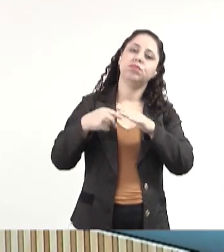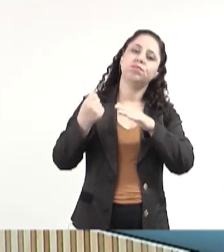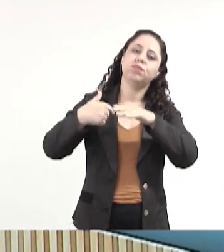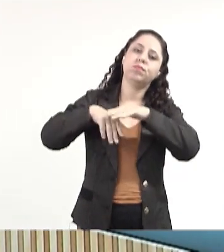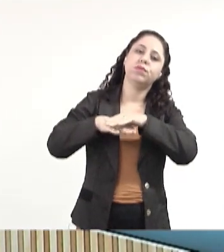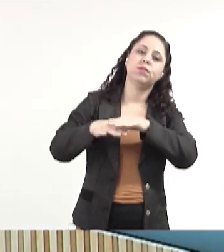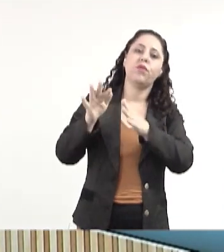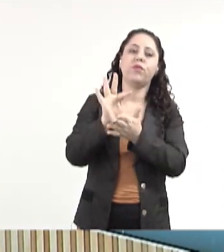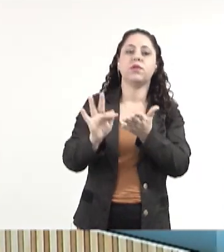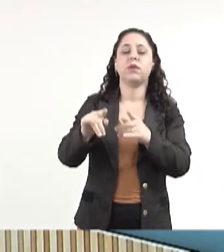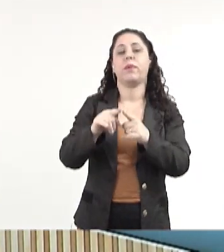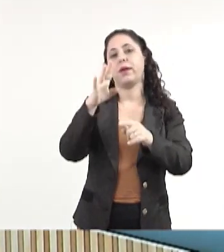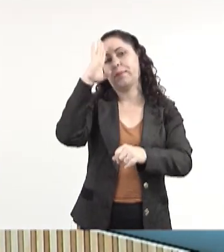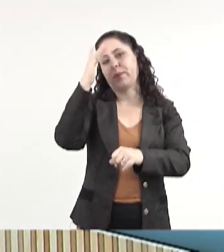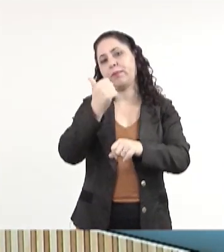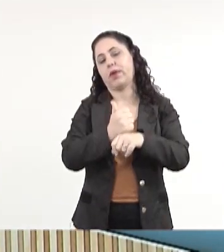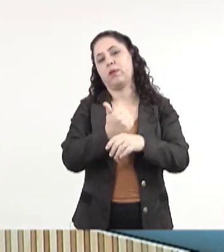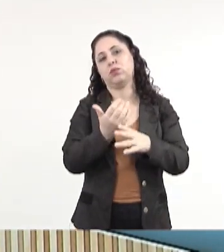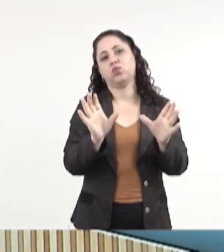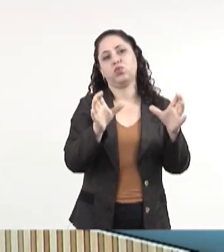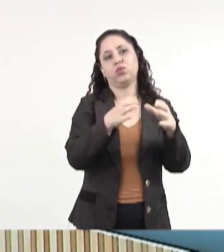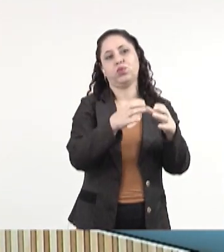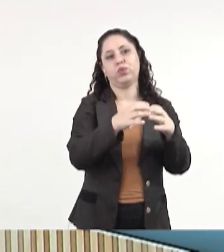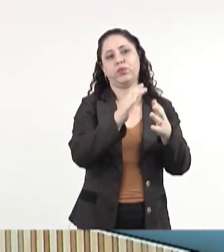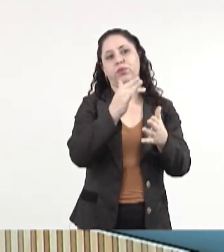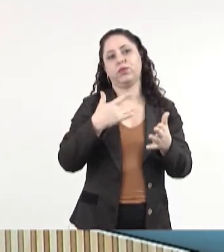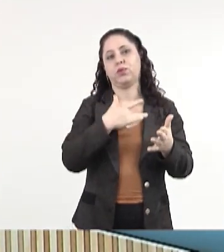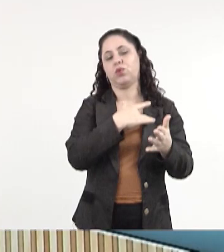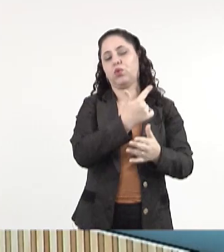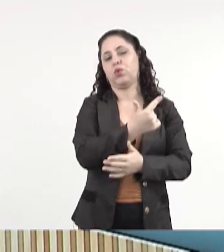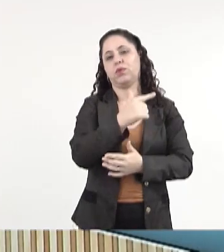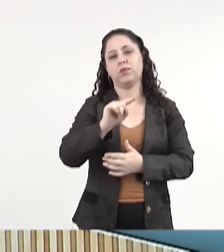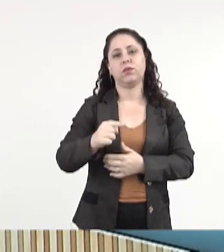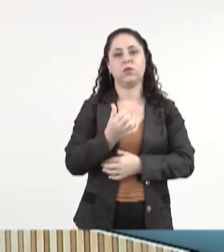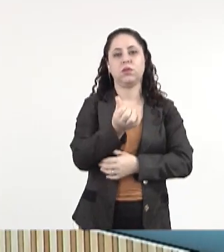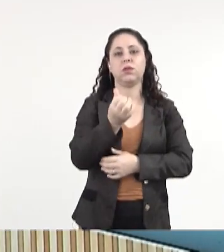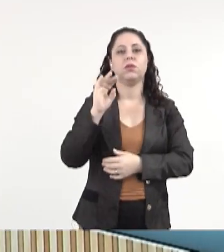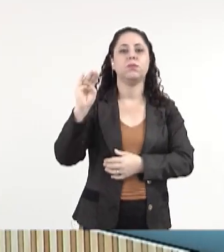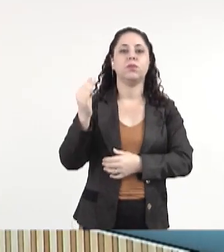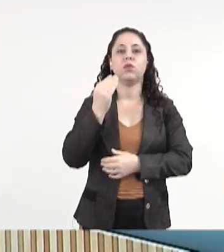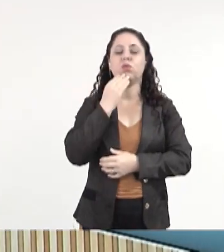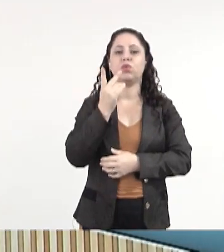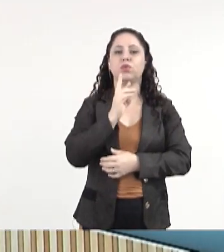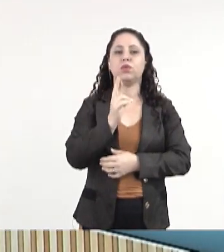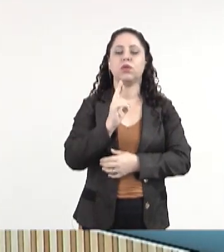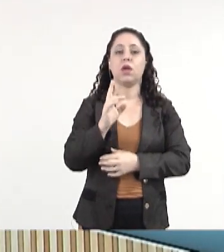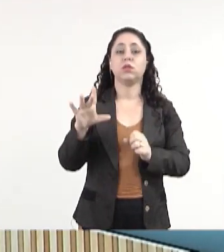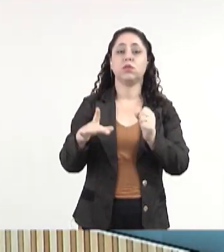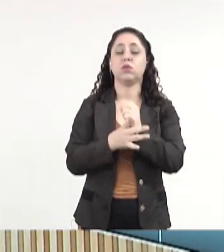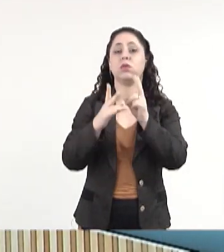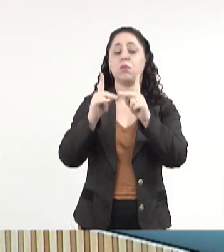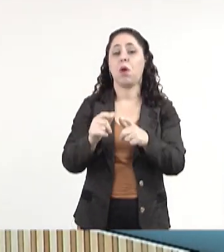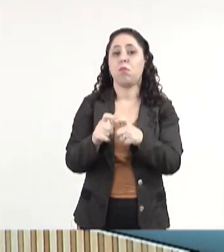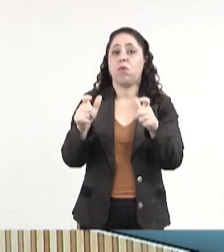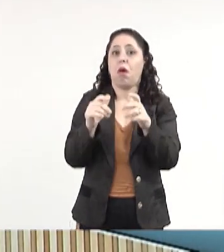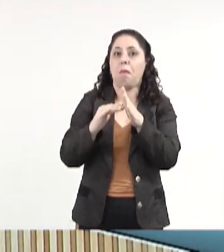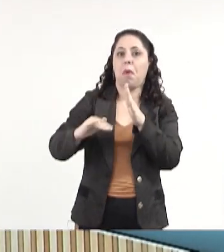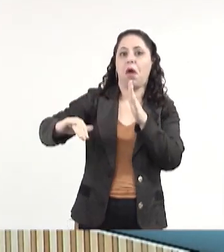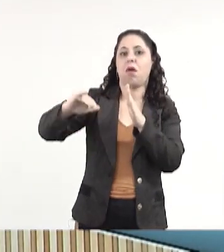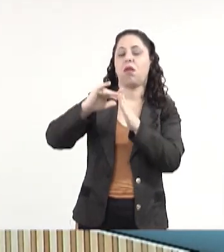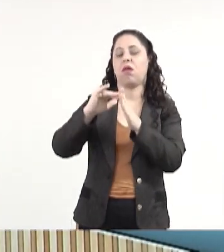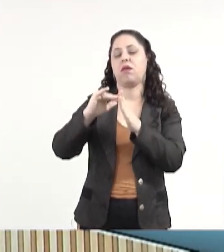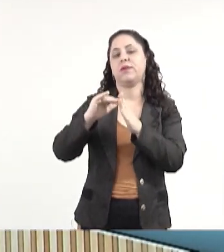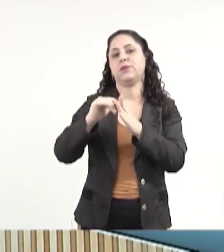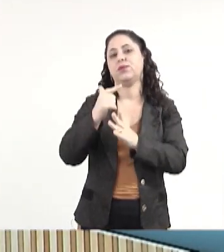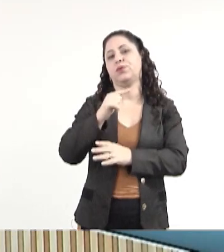várias fundações, mas a princípio para a pasta da saúde, 2,6 bilhões de reais, e na pasta da segurança pública, o terceiro maior orçamento,